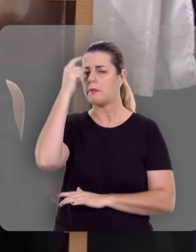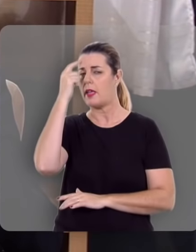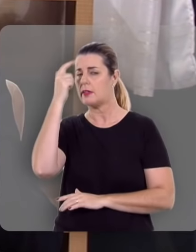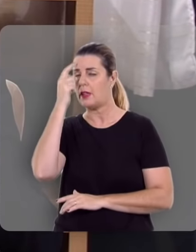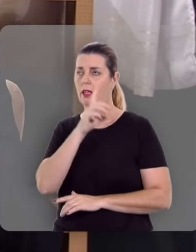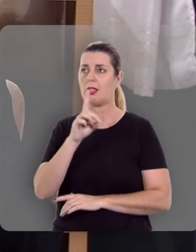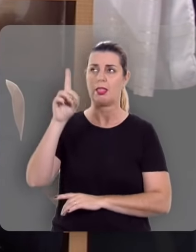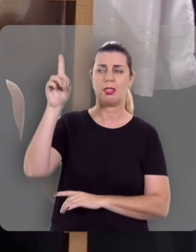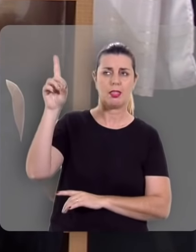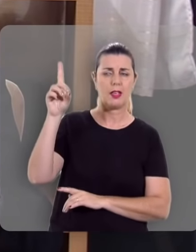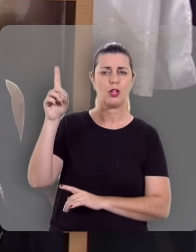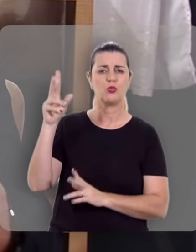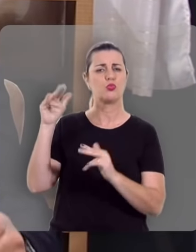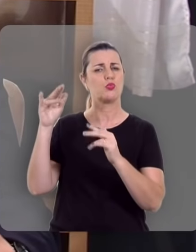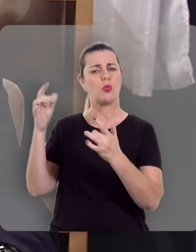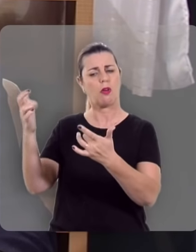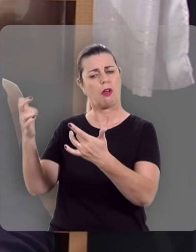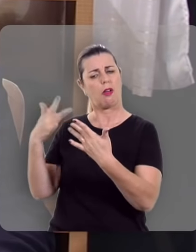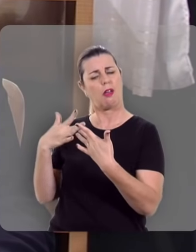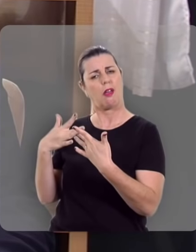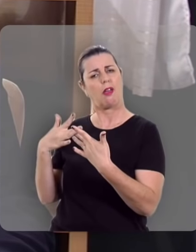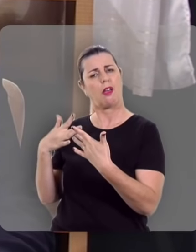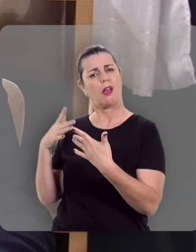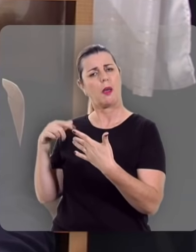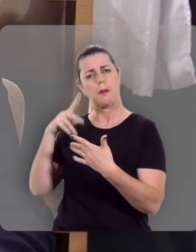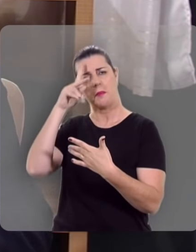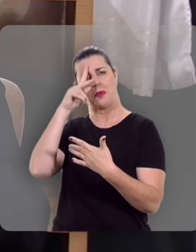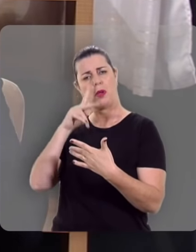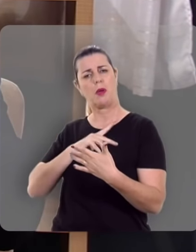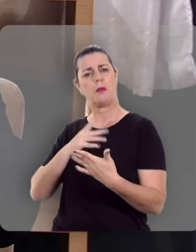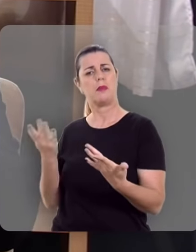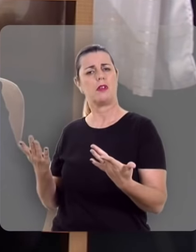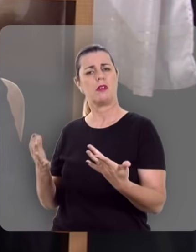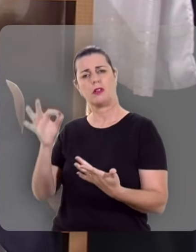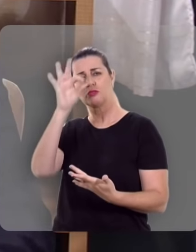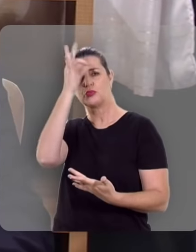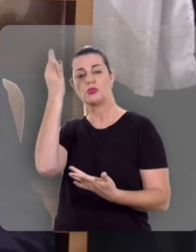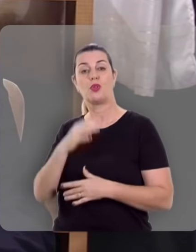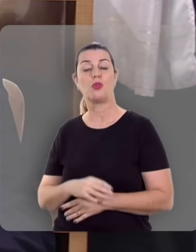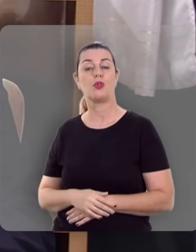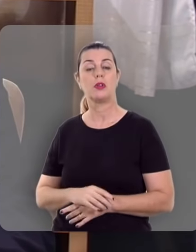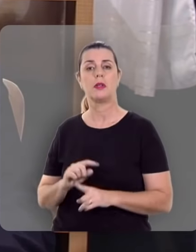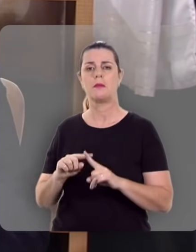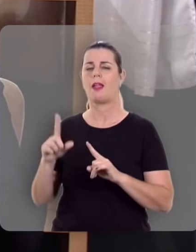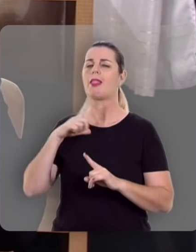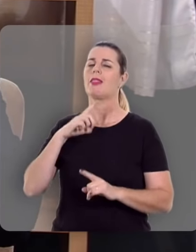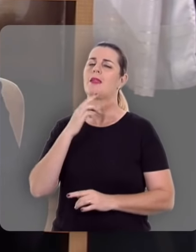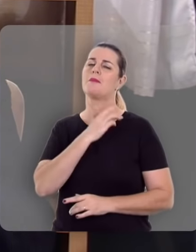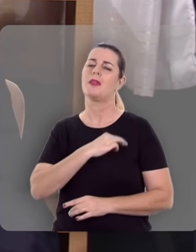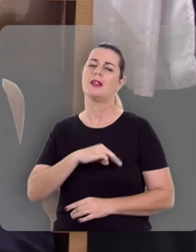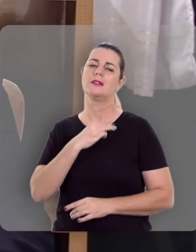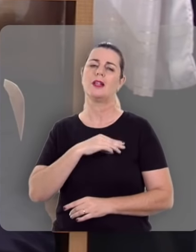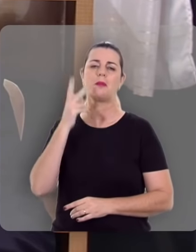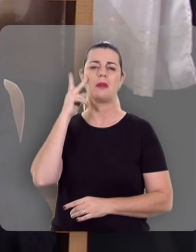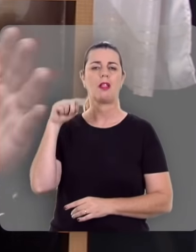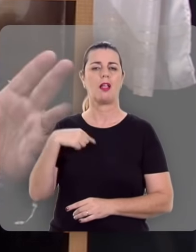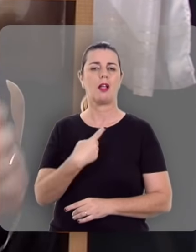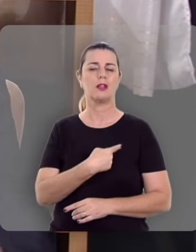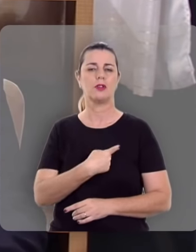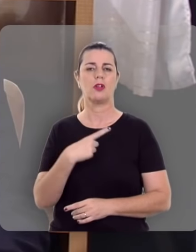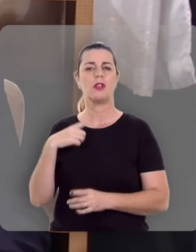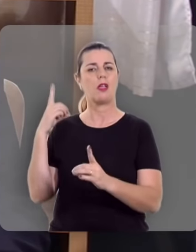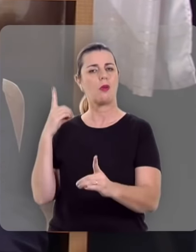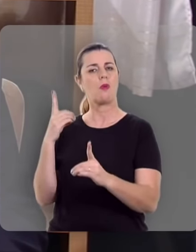nos deixa entregues à nossa própria sorte, mas Ele tem misericórdia de nós e vem ao nosso encontro para